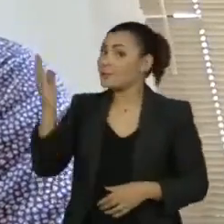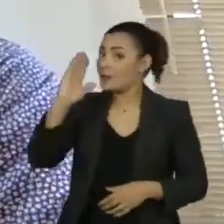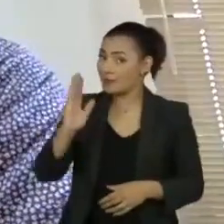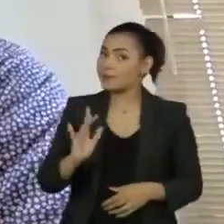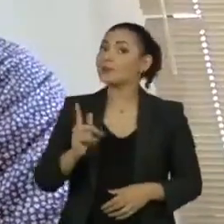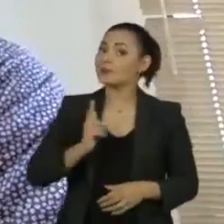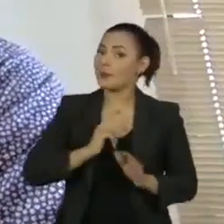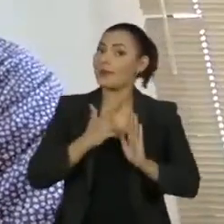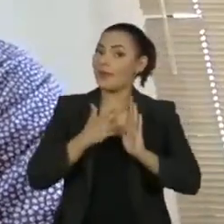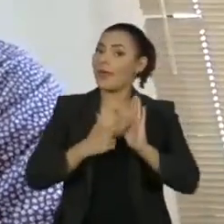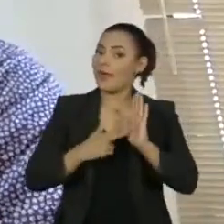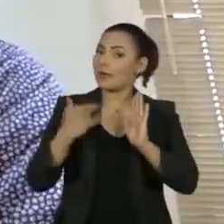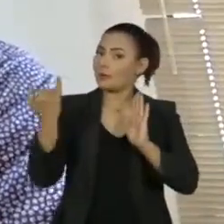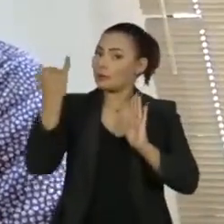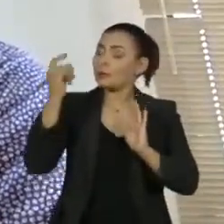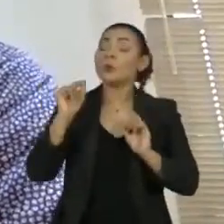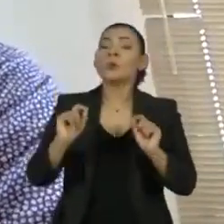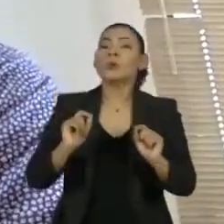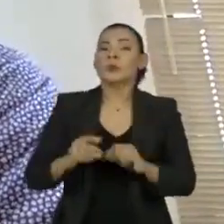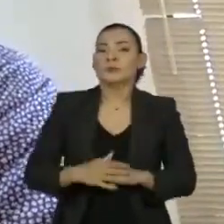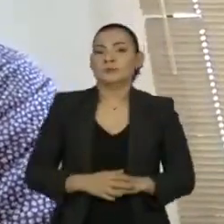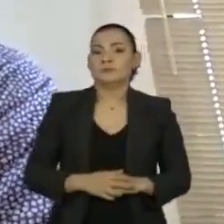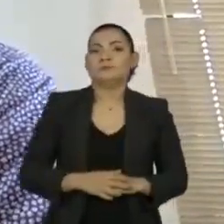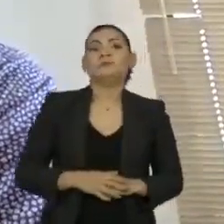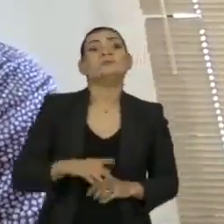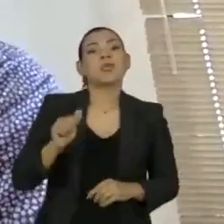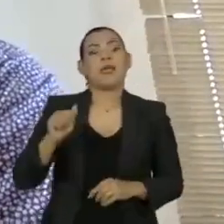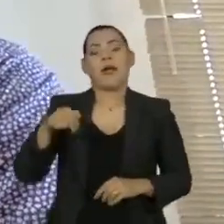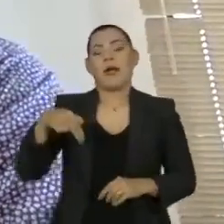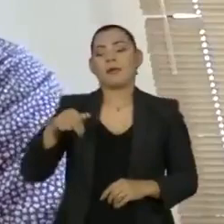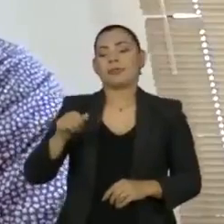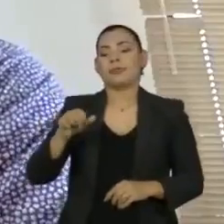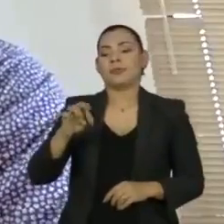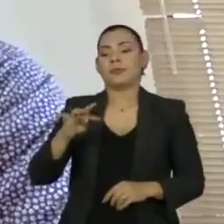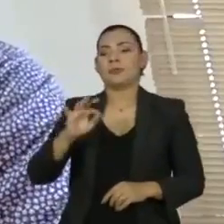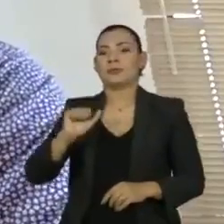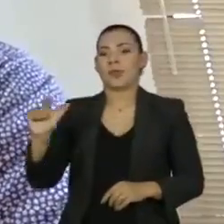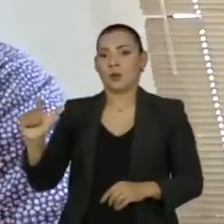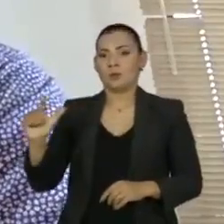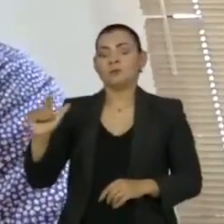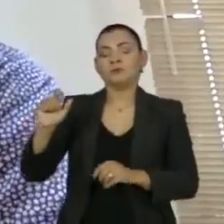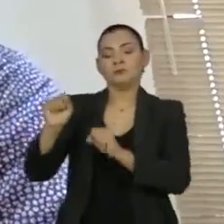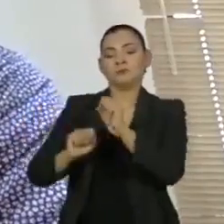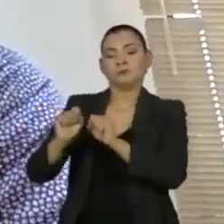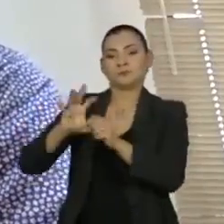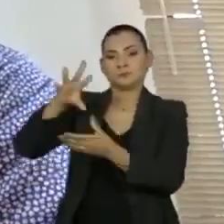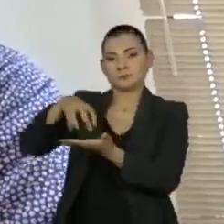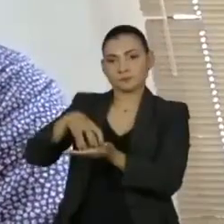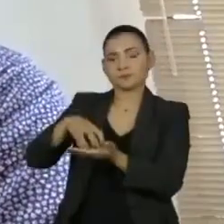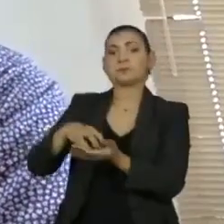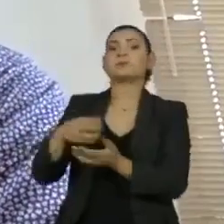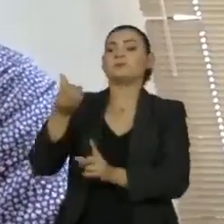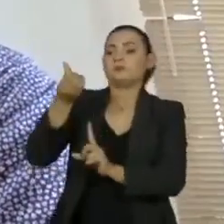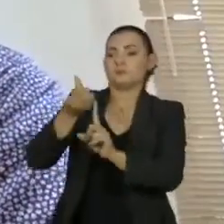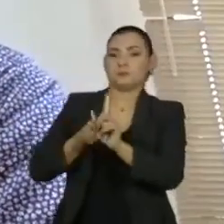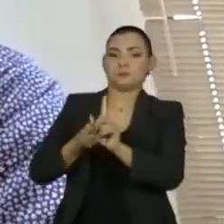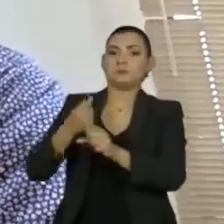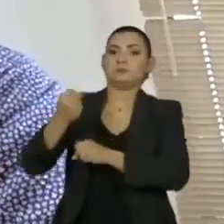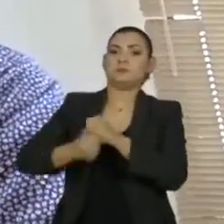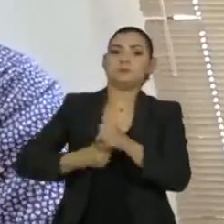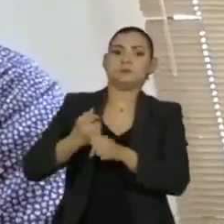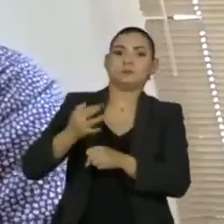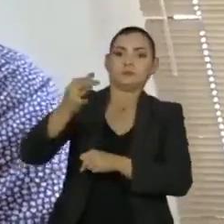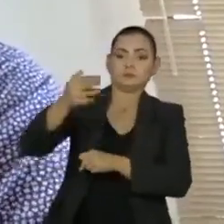nós temos algumas regras importantes. Primeira delas, definidas pela Anatel. Está definido para o primeiro semestre, não nem comento o